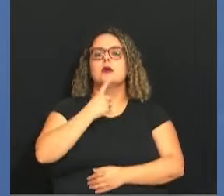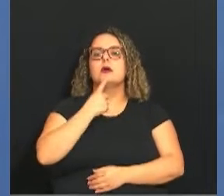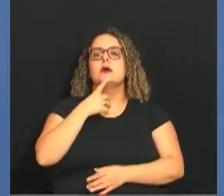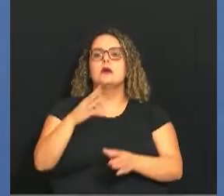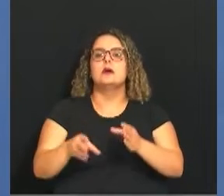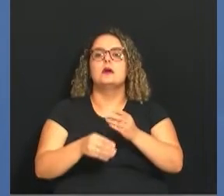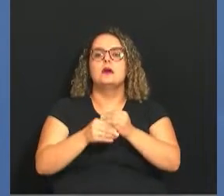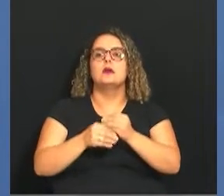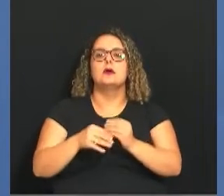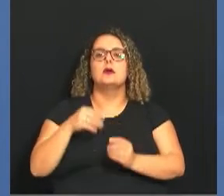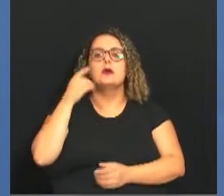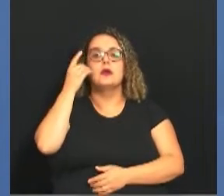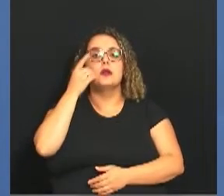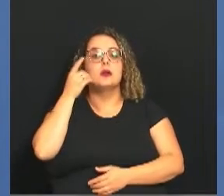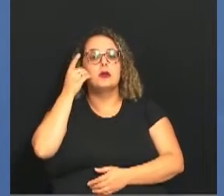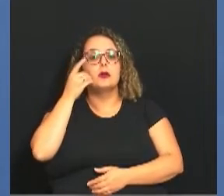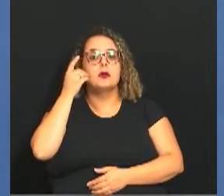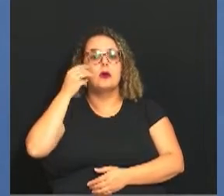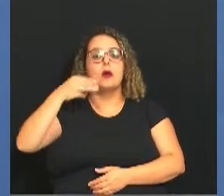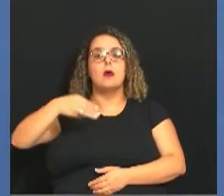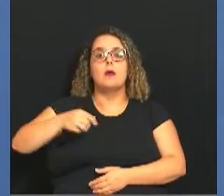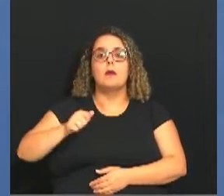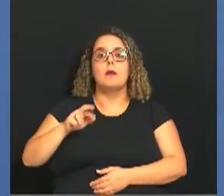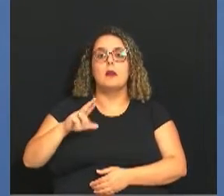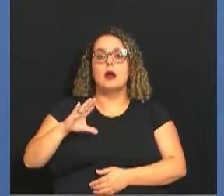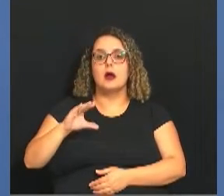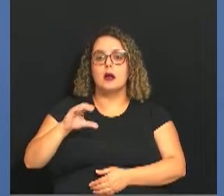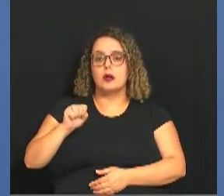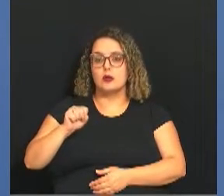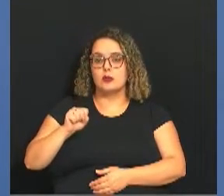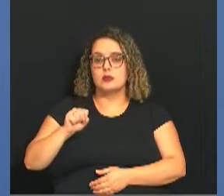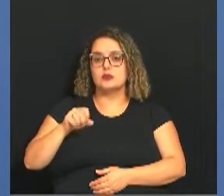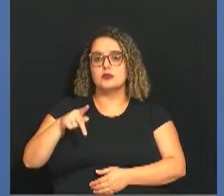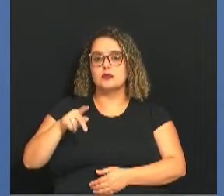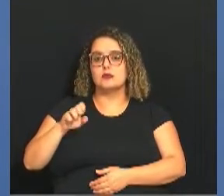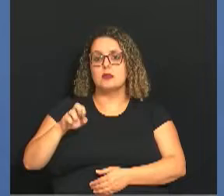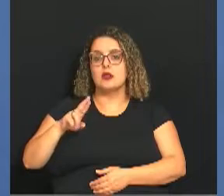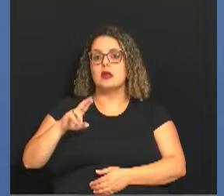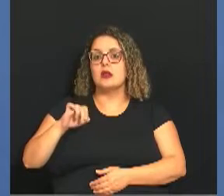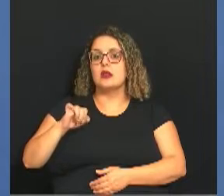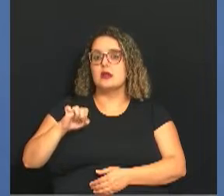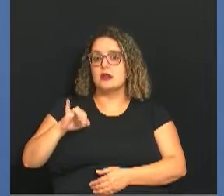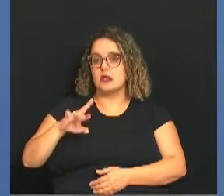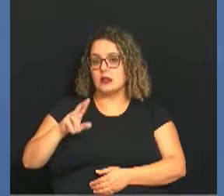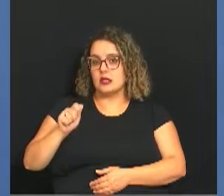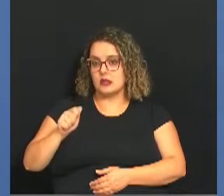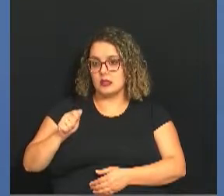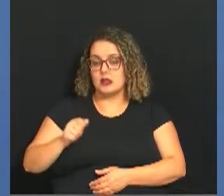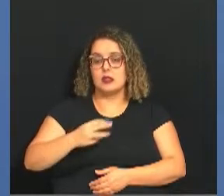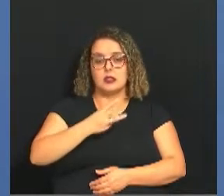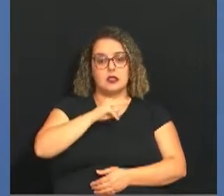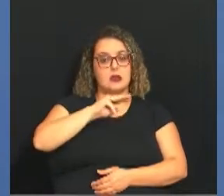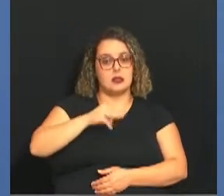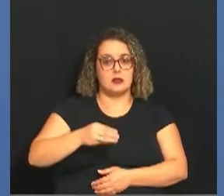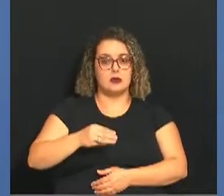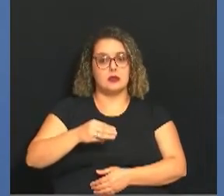deputado federal Marcos Pereira. A contrapartida do município será de R$